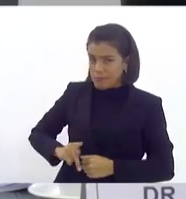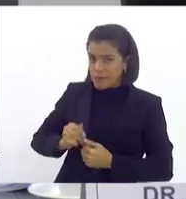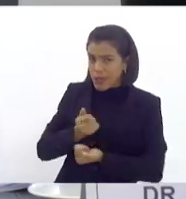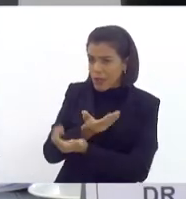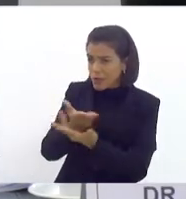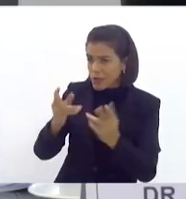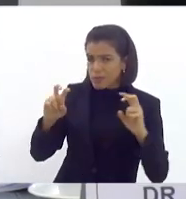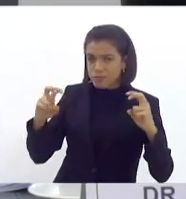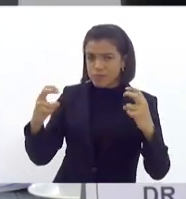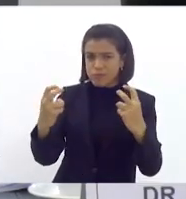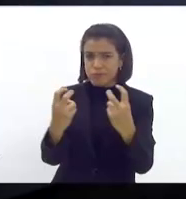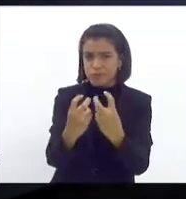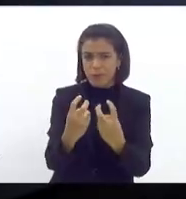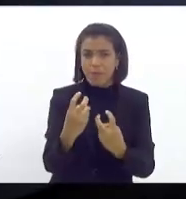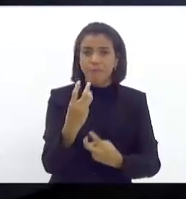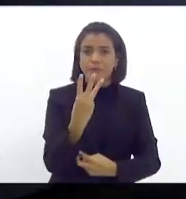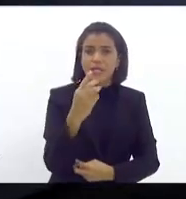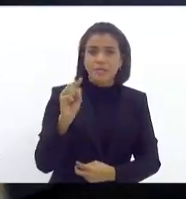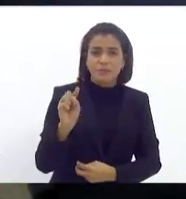esse número